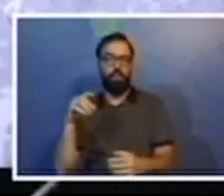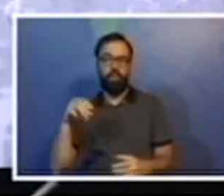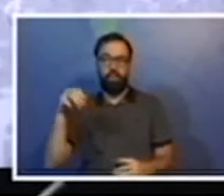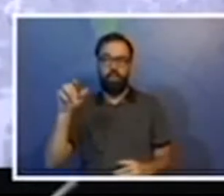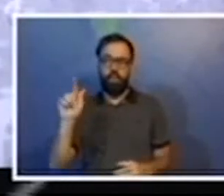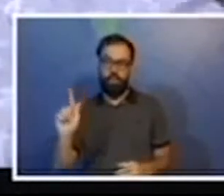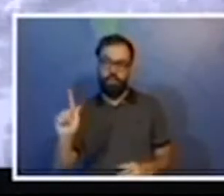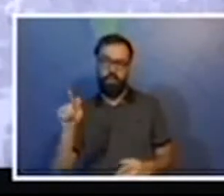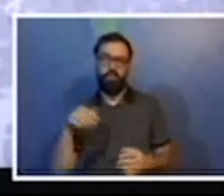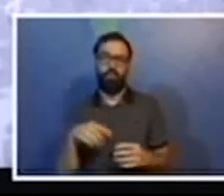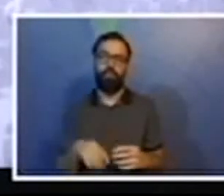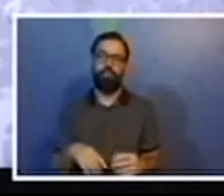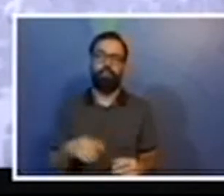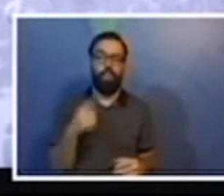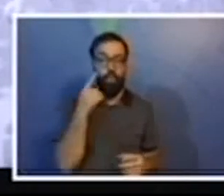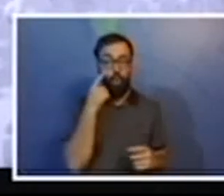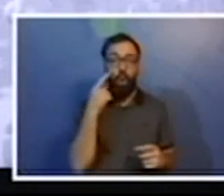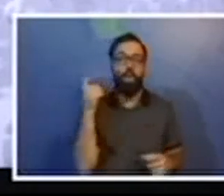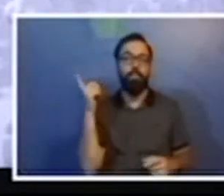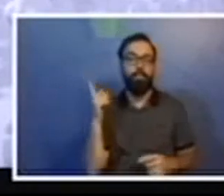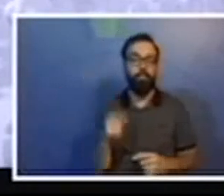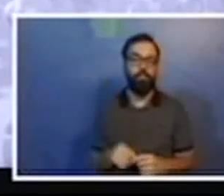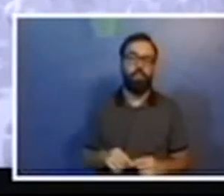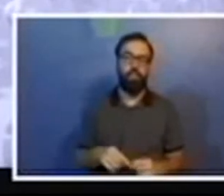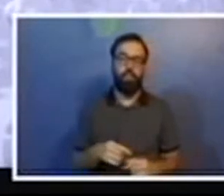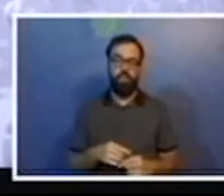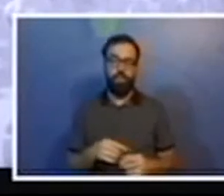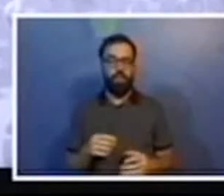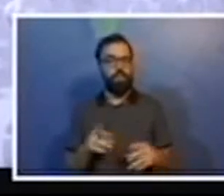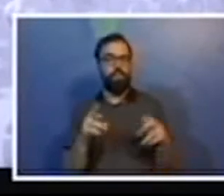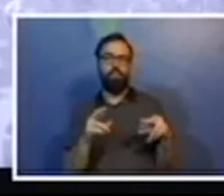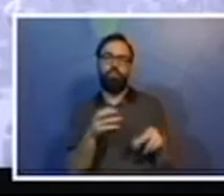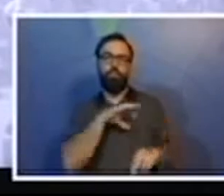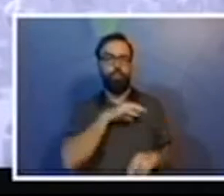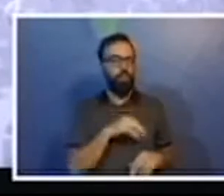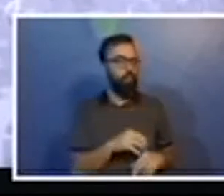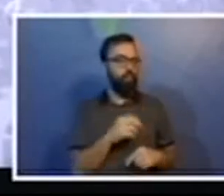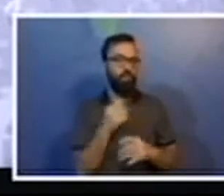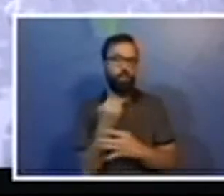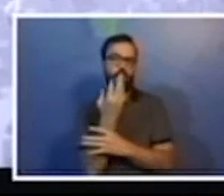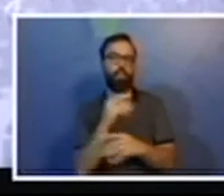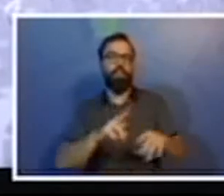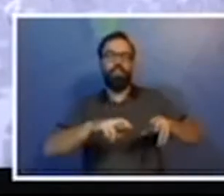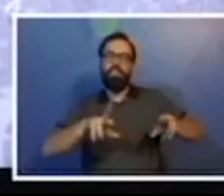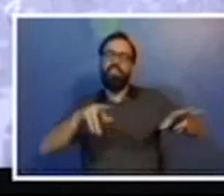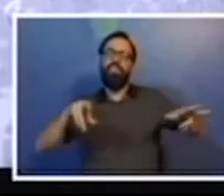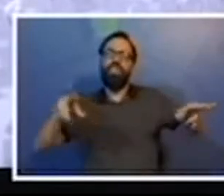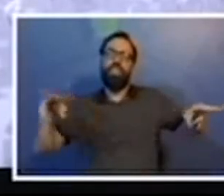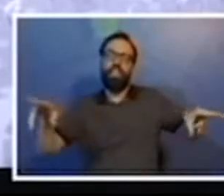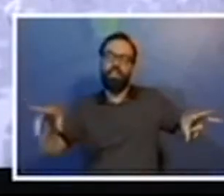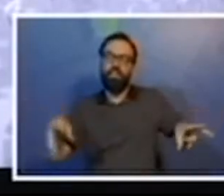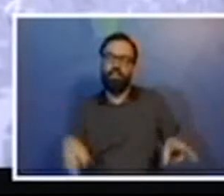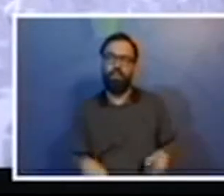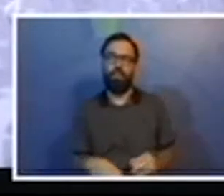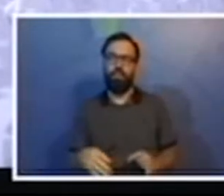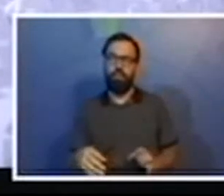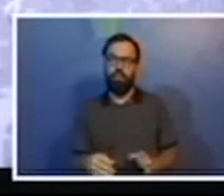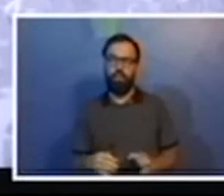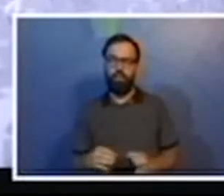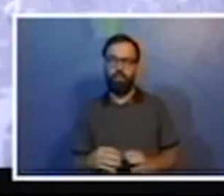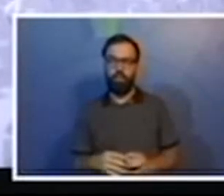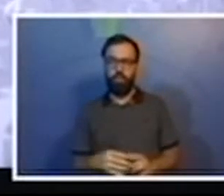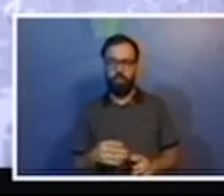Rio Grande do Sul Mas também observamos essa planta o estado de São Paulo e Minas Gerais o outro grupo de Pinheiros